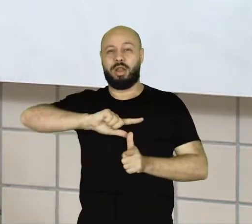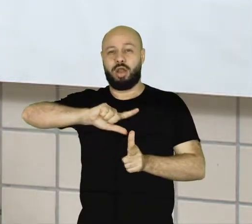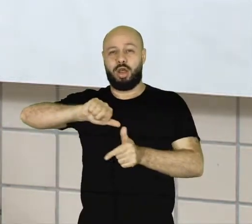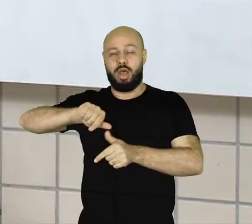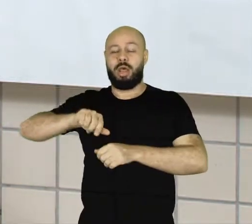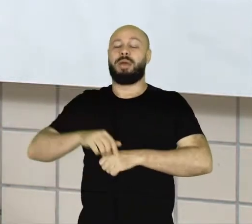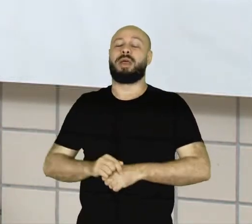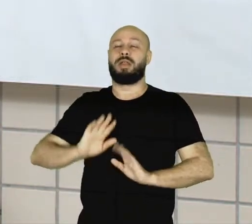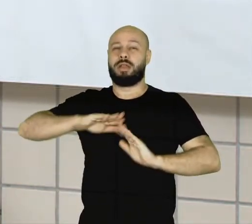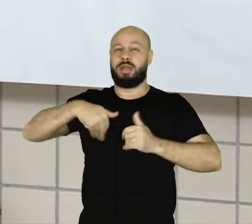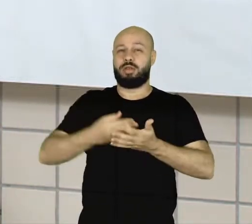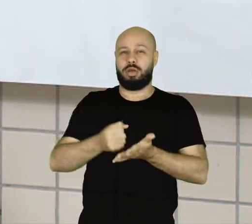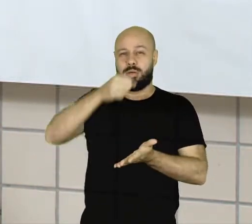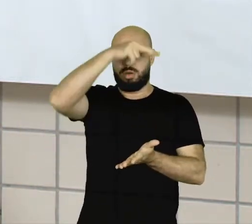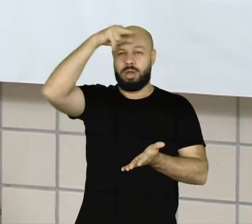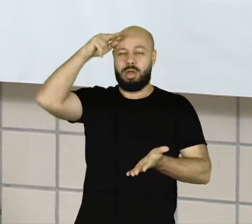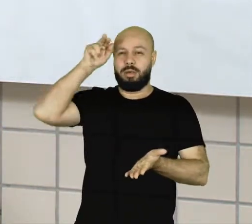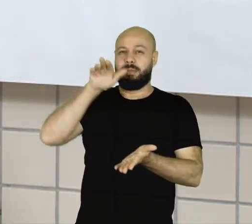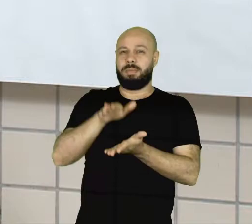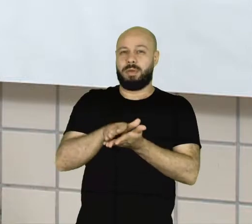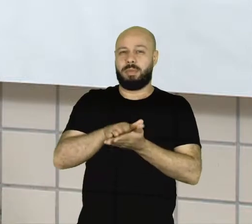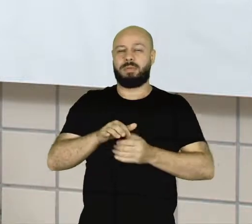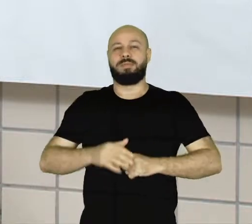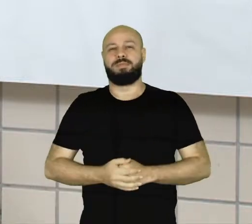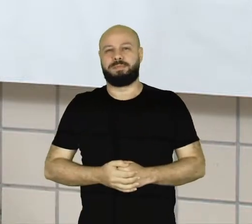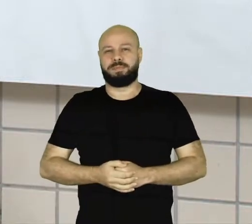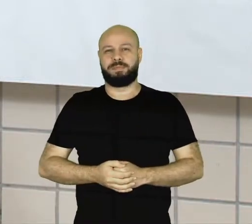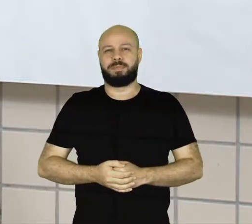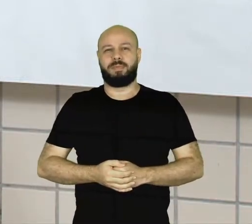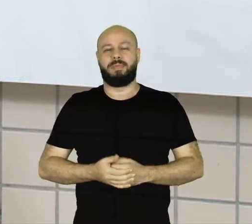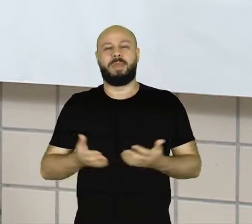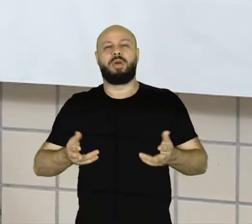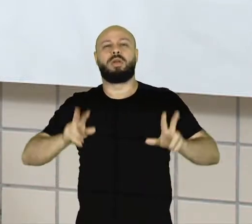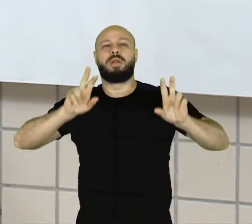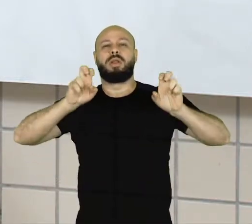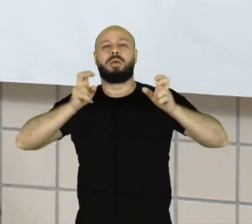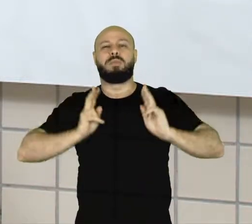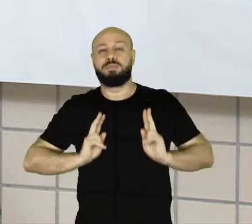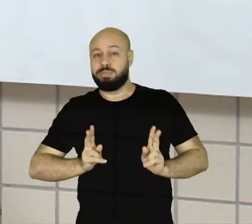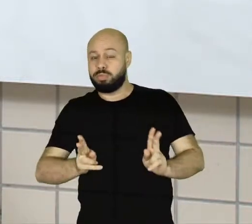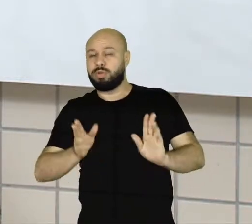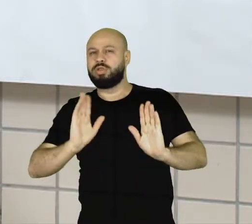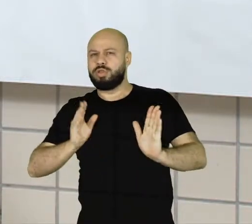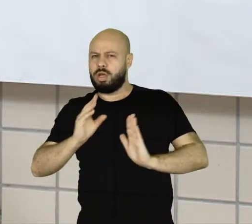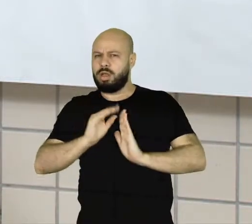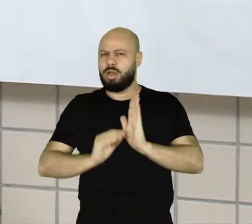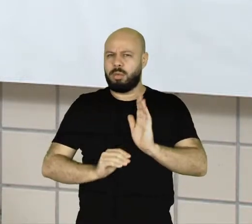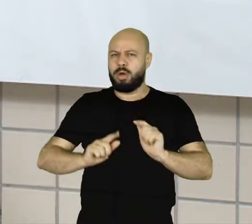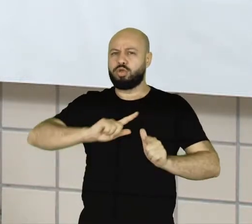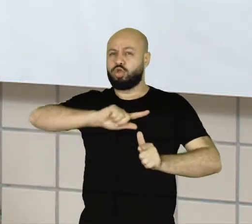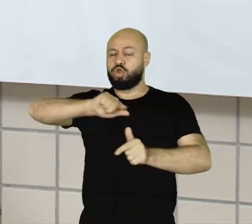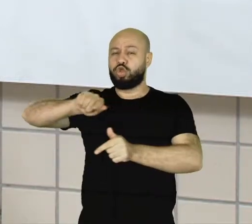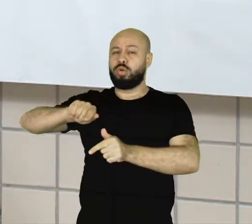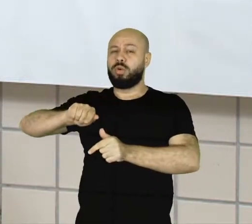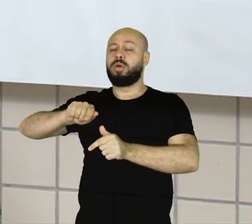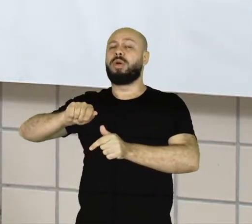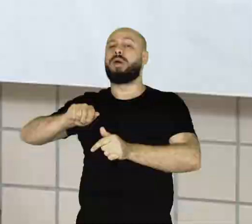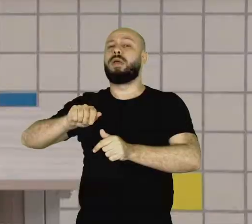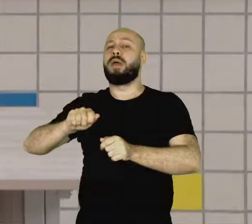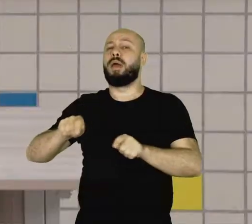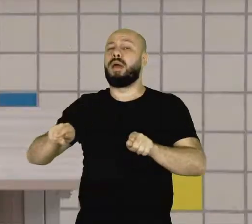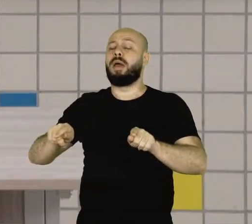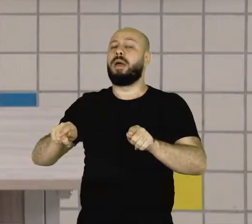Vinícius de Moraes, da Rede Municipal de Ensino, e nós vamos continuar trabalhando nosso conteúdo de Geografia referente ao 8º